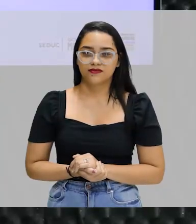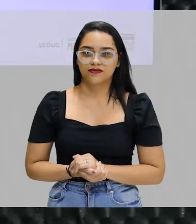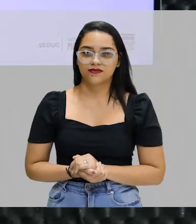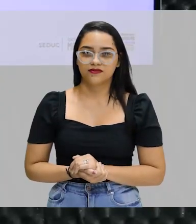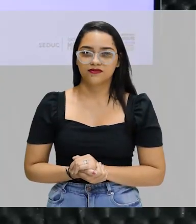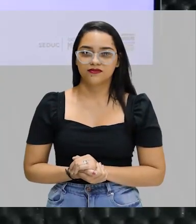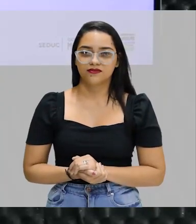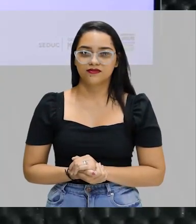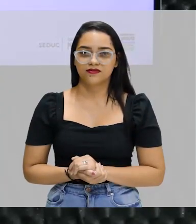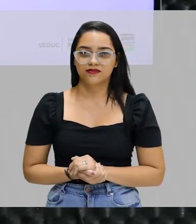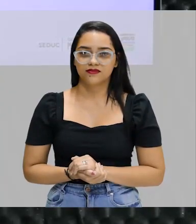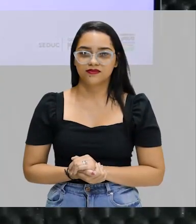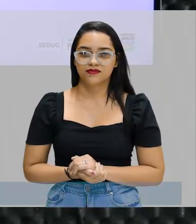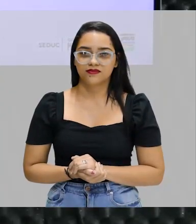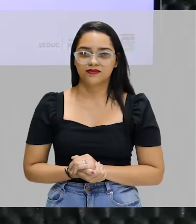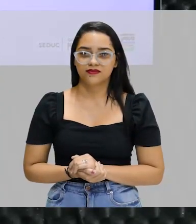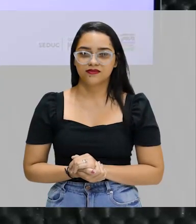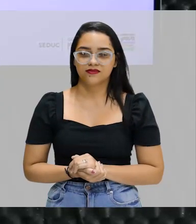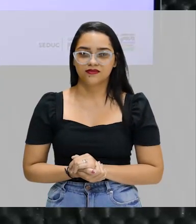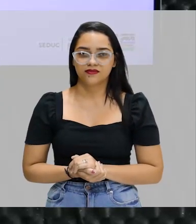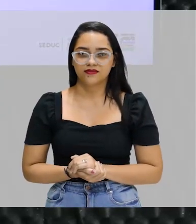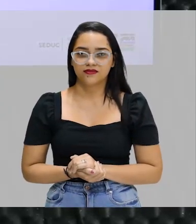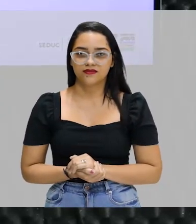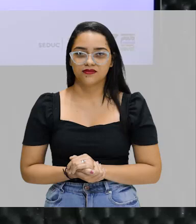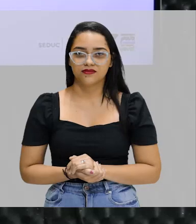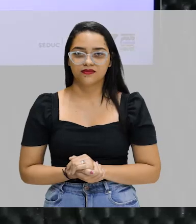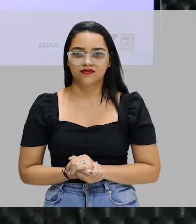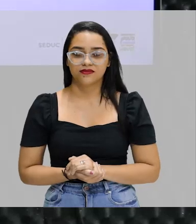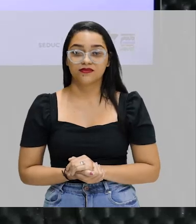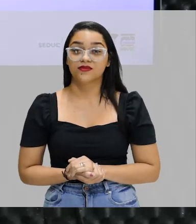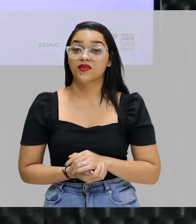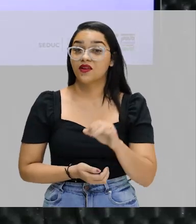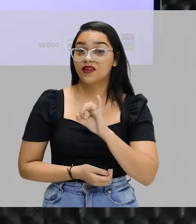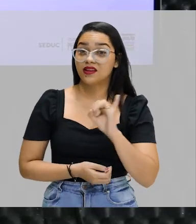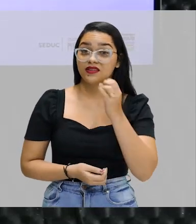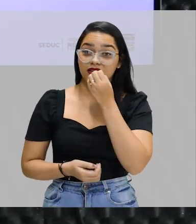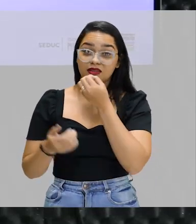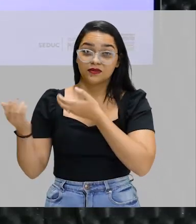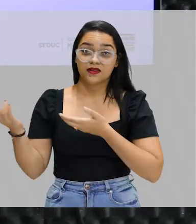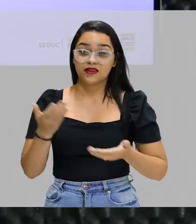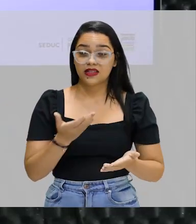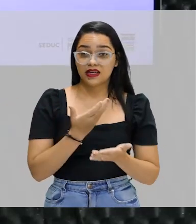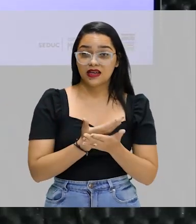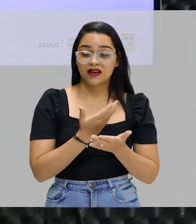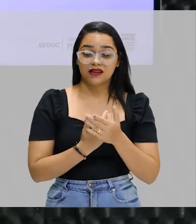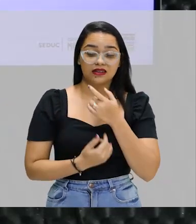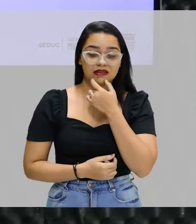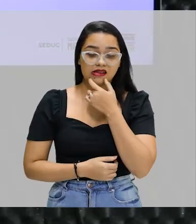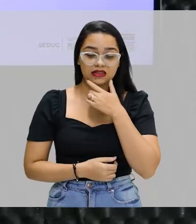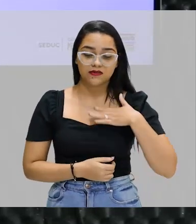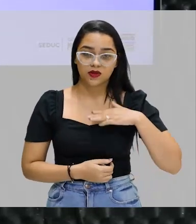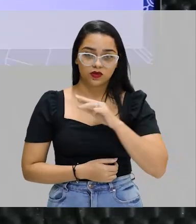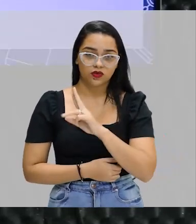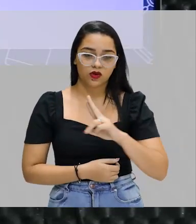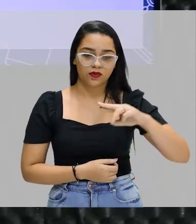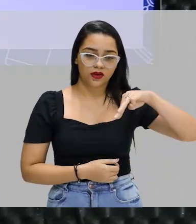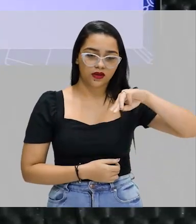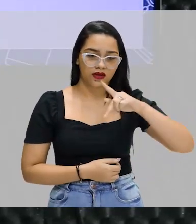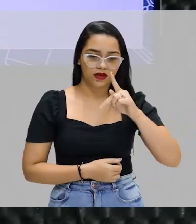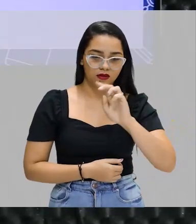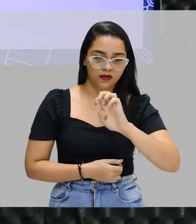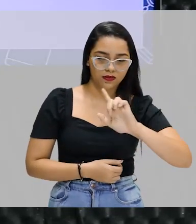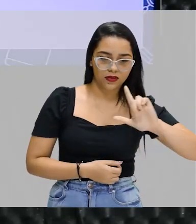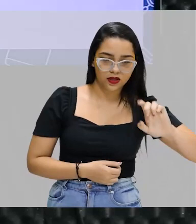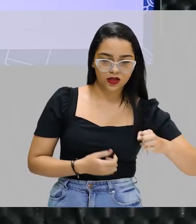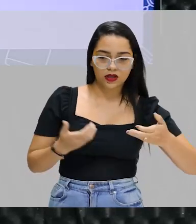Hello everybody, welcome to our English class. I'm teacher Michelle. Olá pessoal, sejam bem-vindos à aula de inglês. Eu sou a professora Michelle. Hoje nós